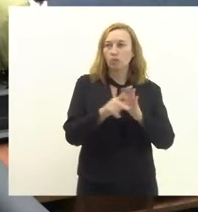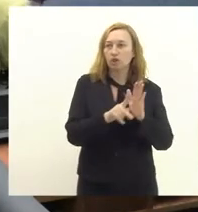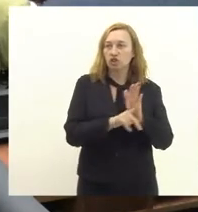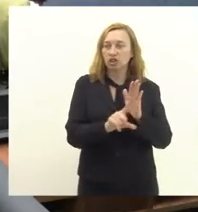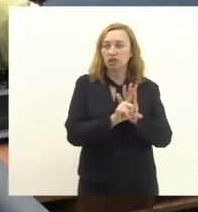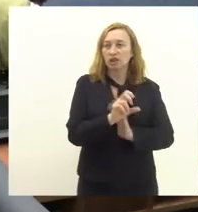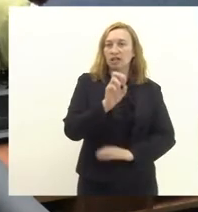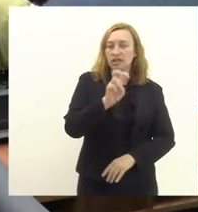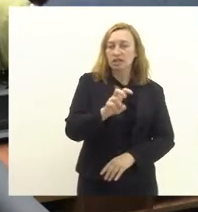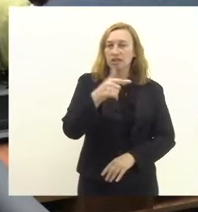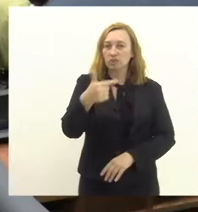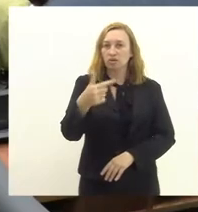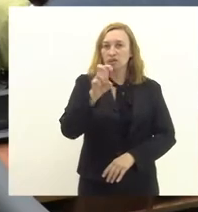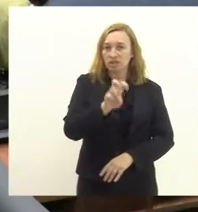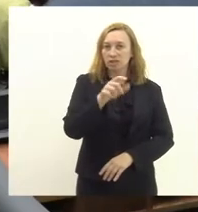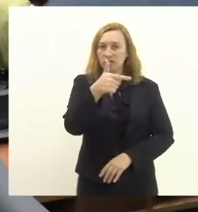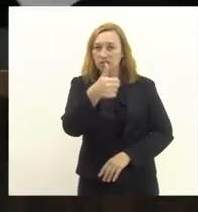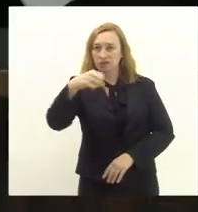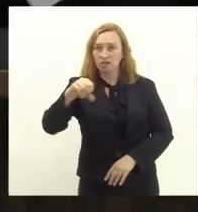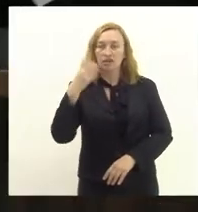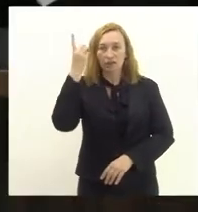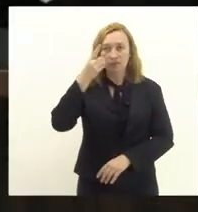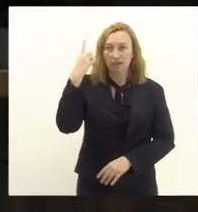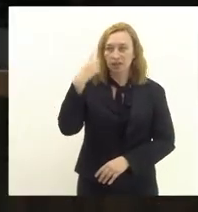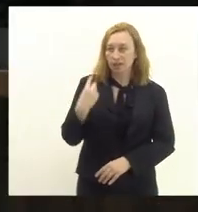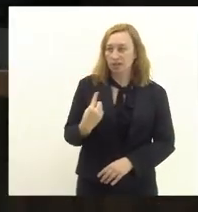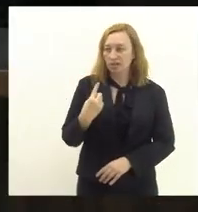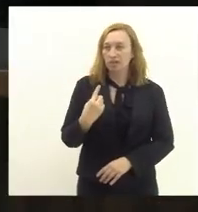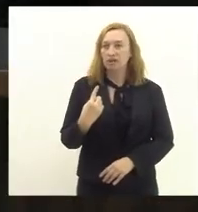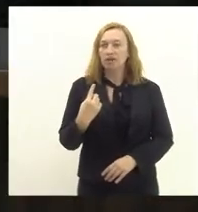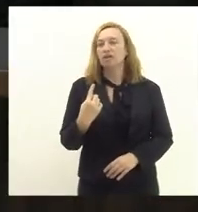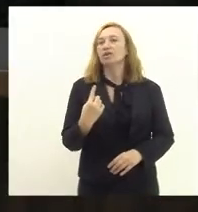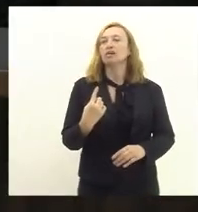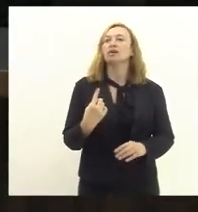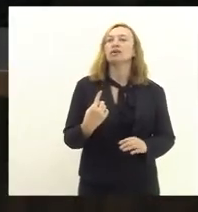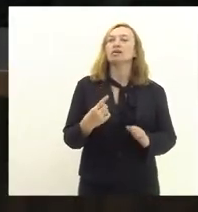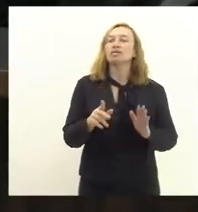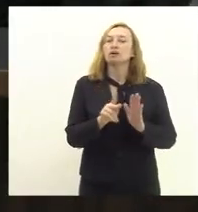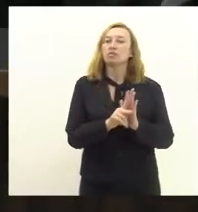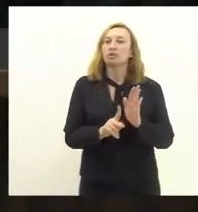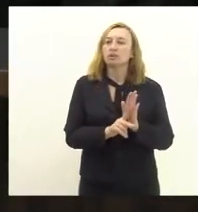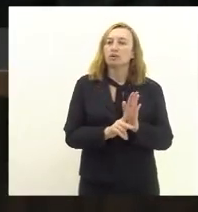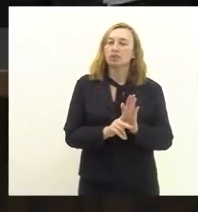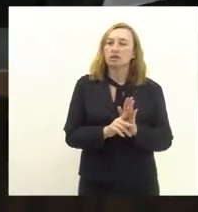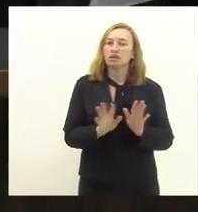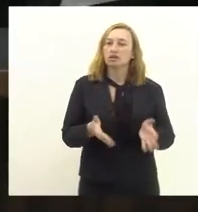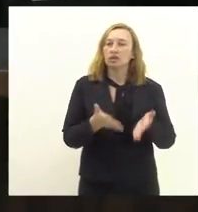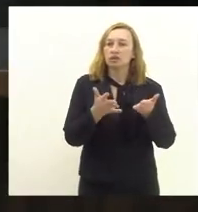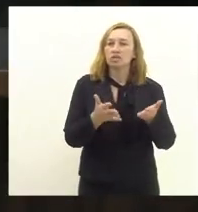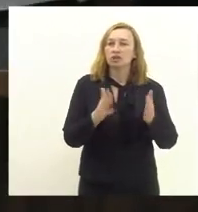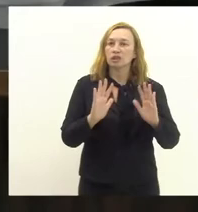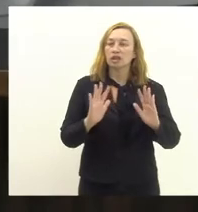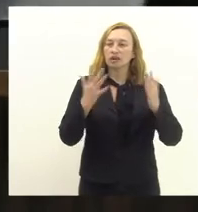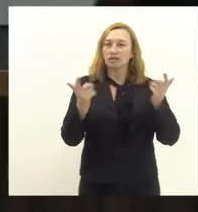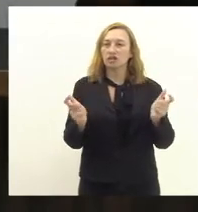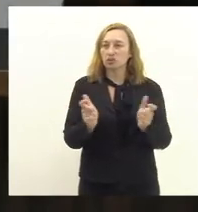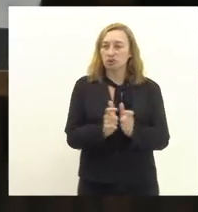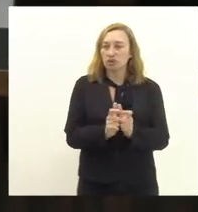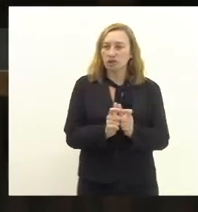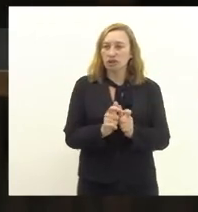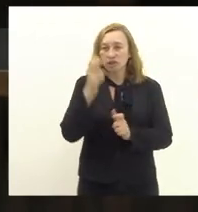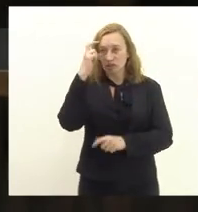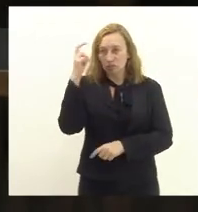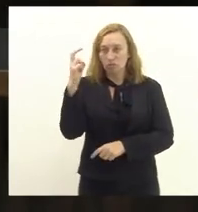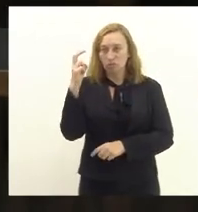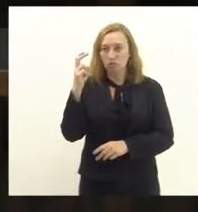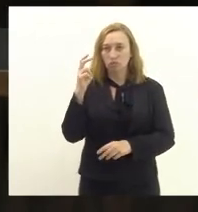lei 525-19, de autoria da deputada Dani Monteiro, que institui o Programa Estadual de Incentivo aos Eventos de Pequeno Porte da Cultura